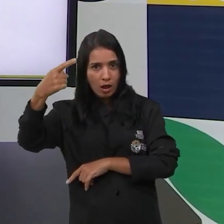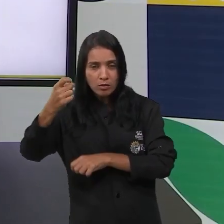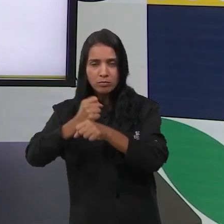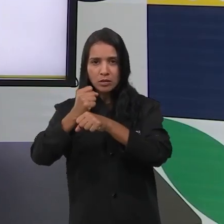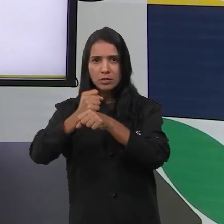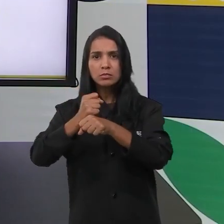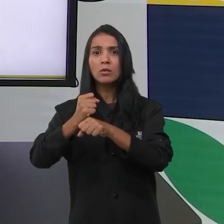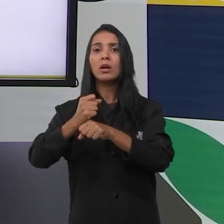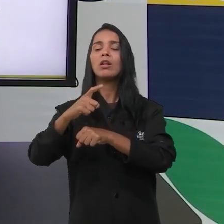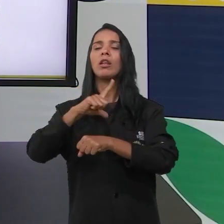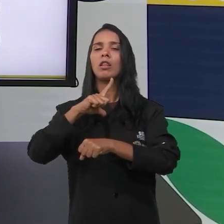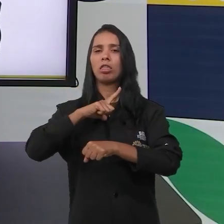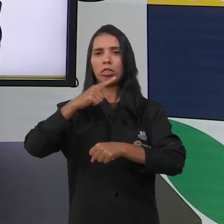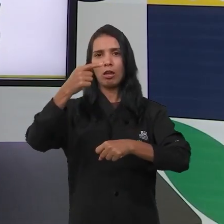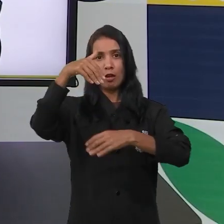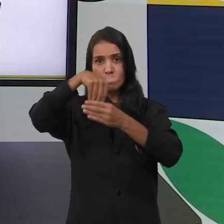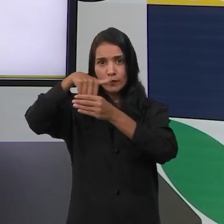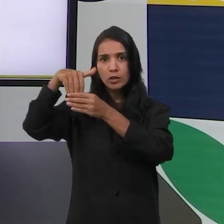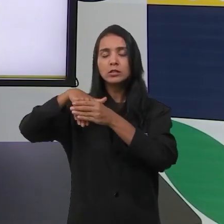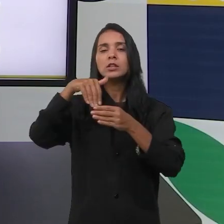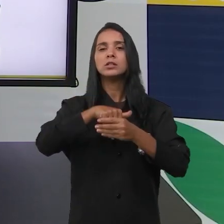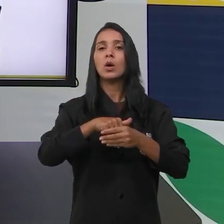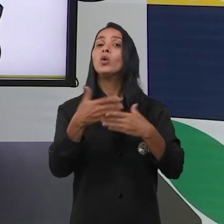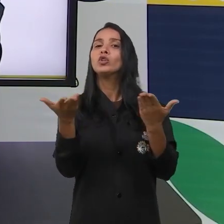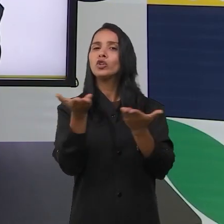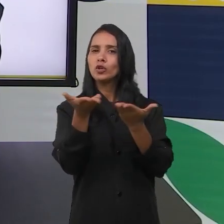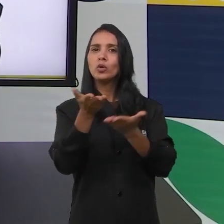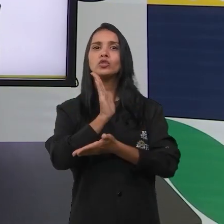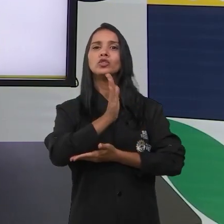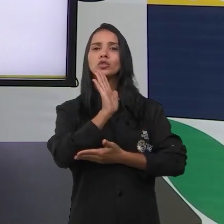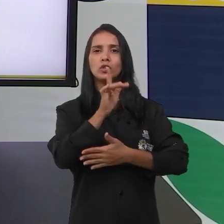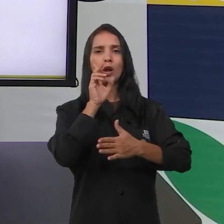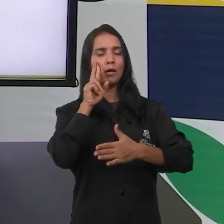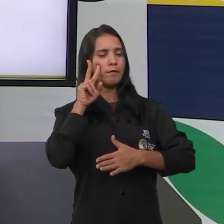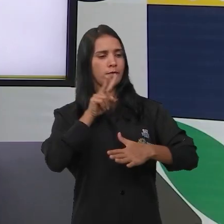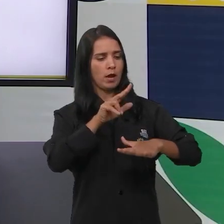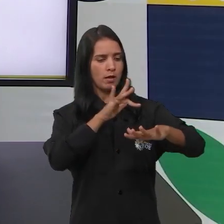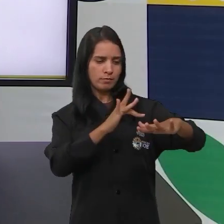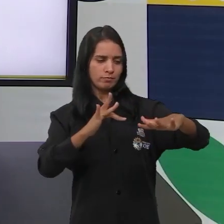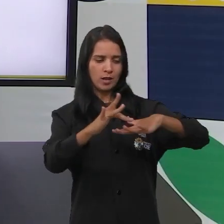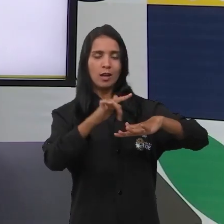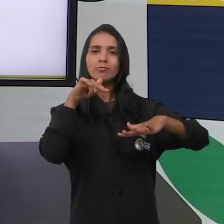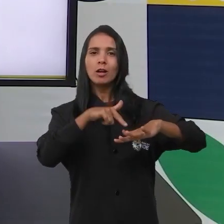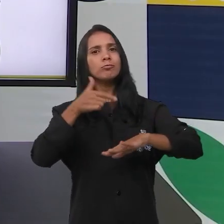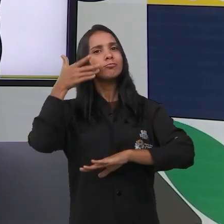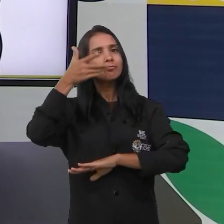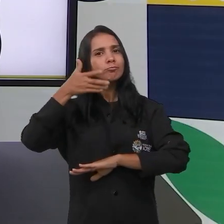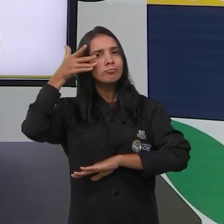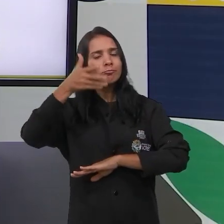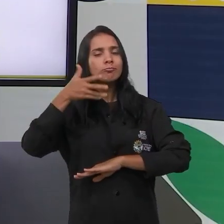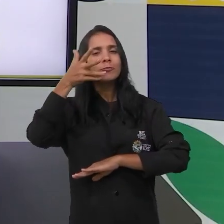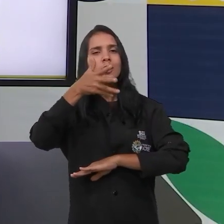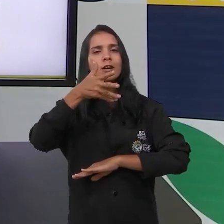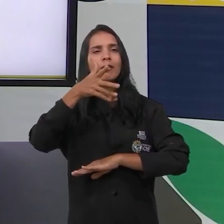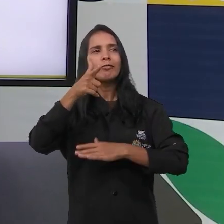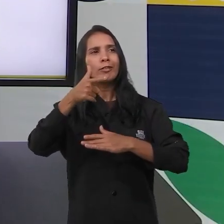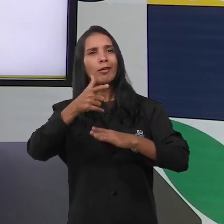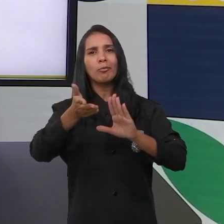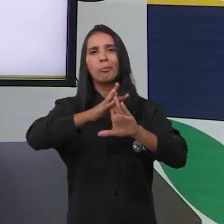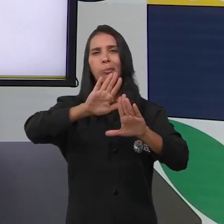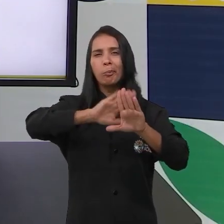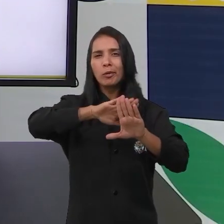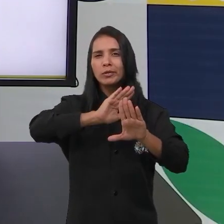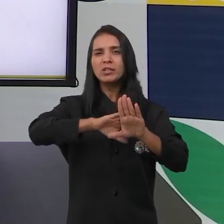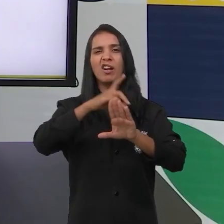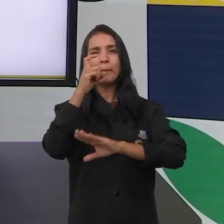E nós vemos atualmente nas redes sociais os discursos inflamados,